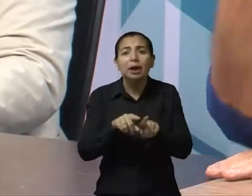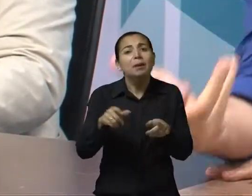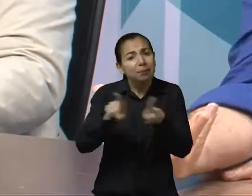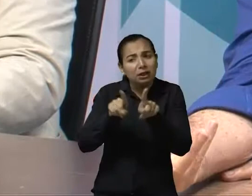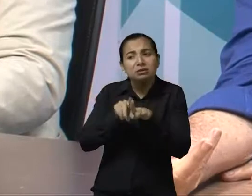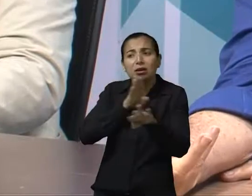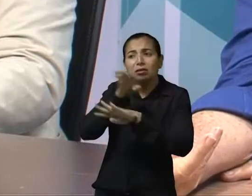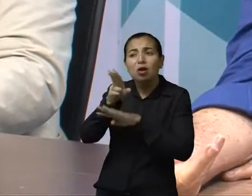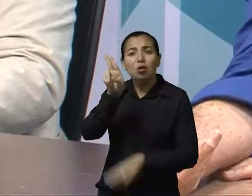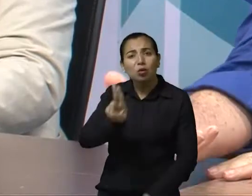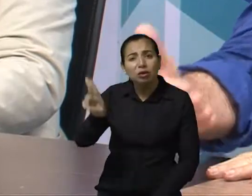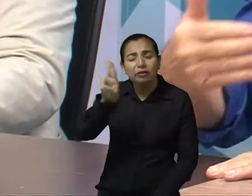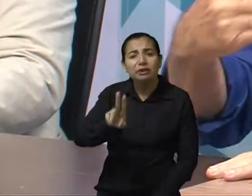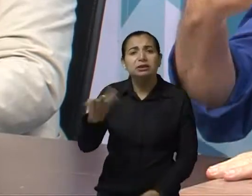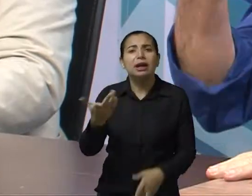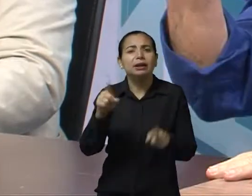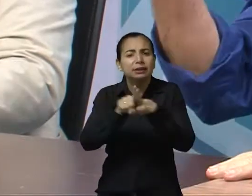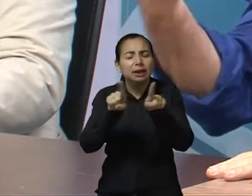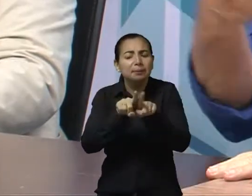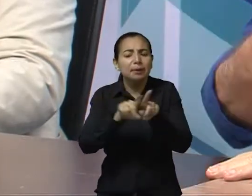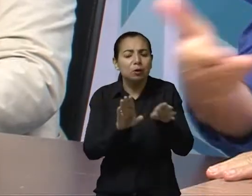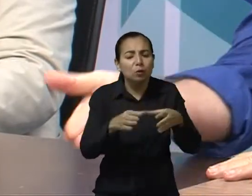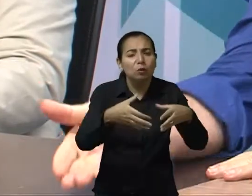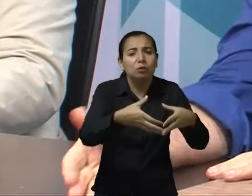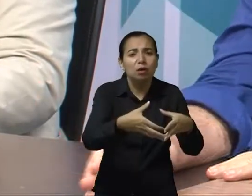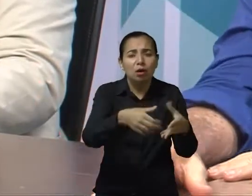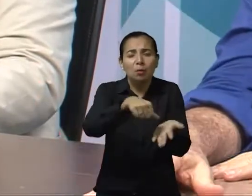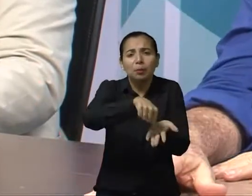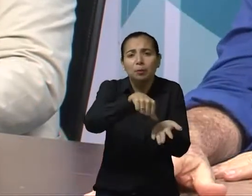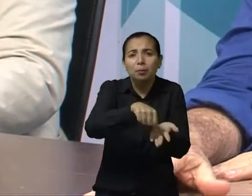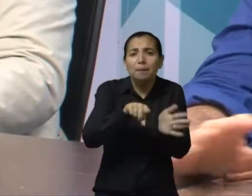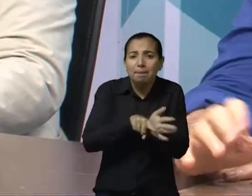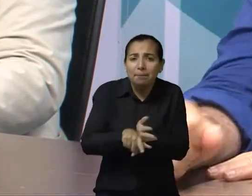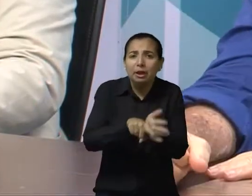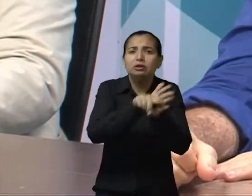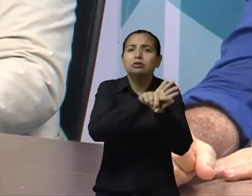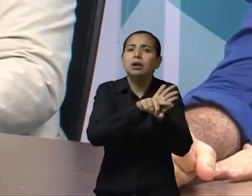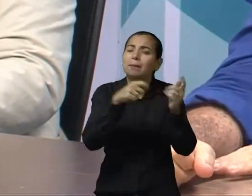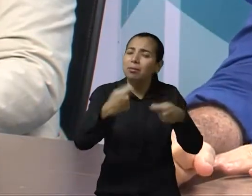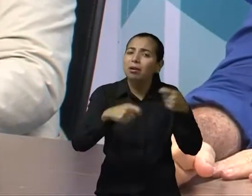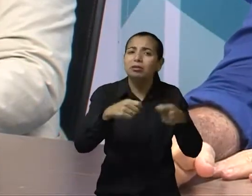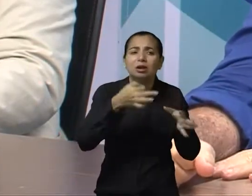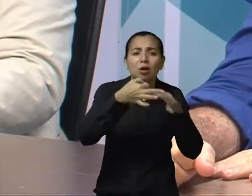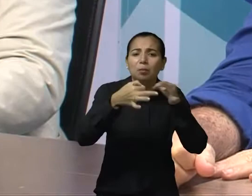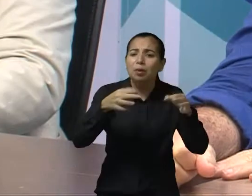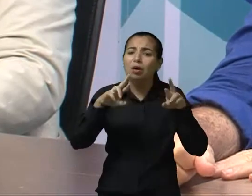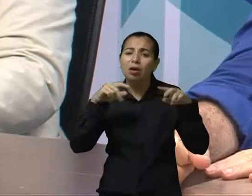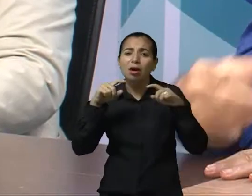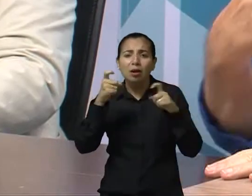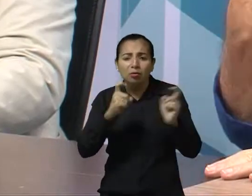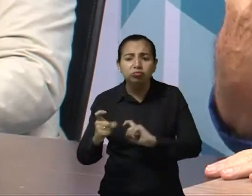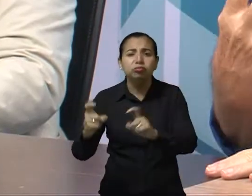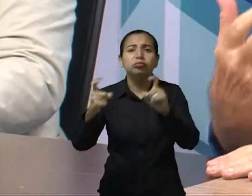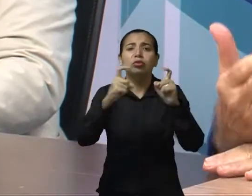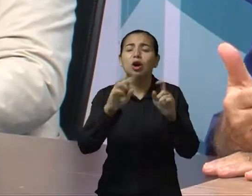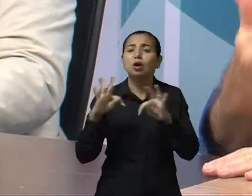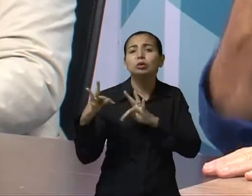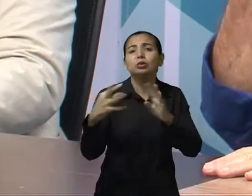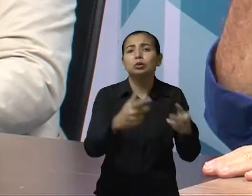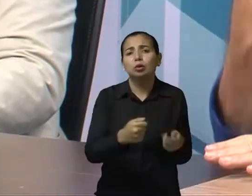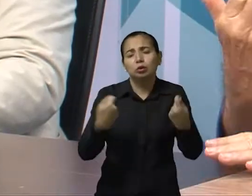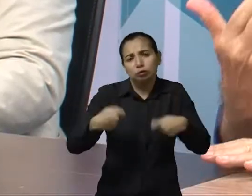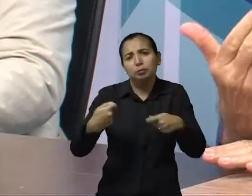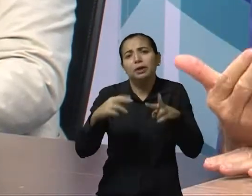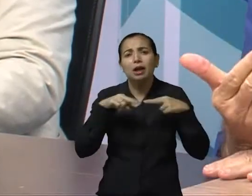esses centros de pesquisa. Eu até falei dessa questão na terça-feira lá no Senado, por exemplo, ouvir